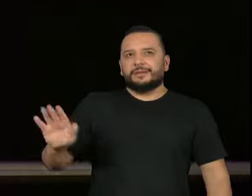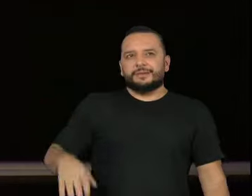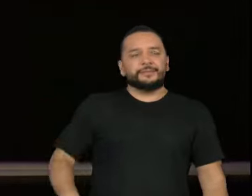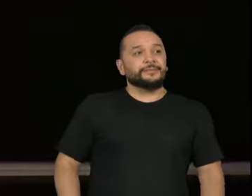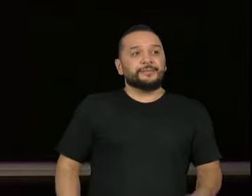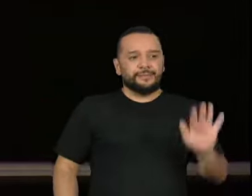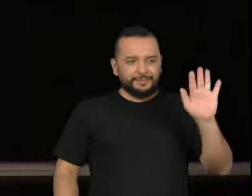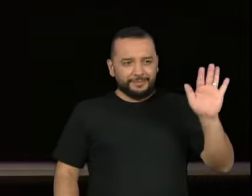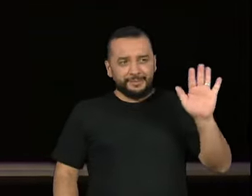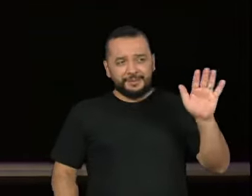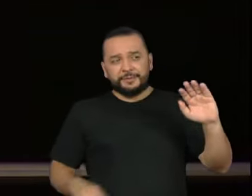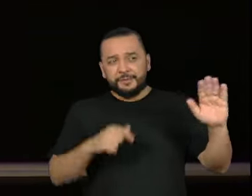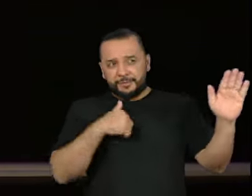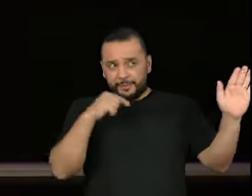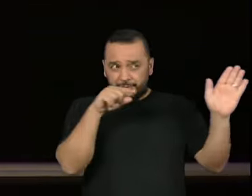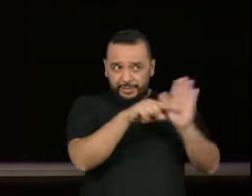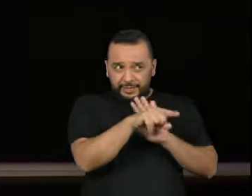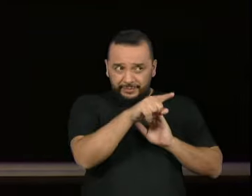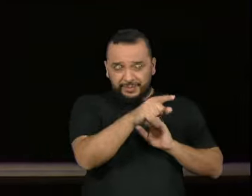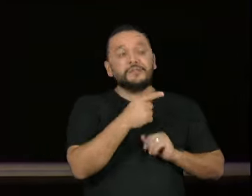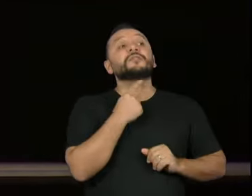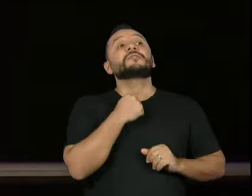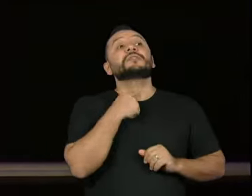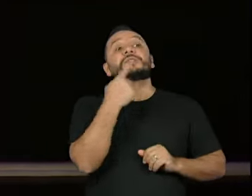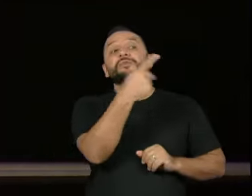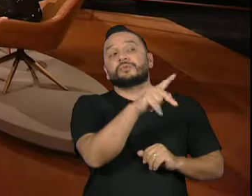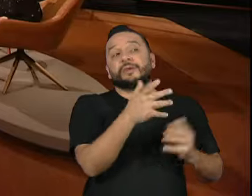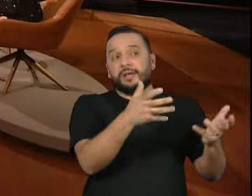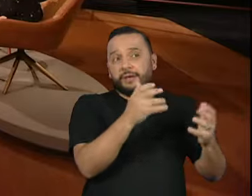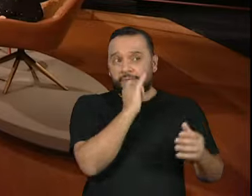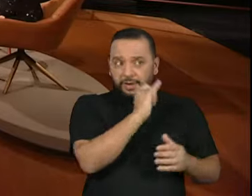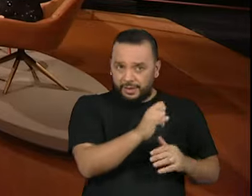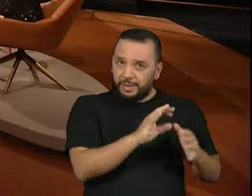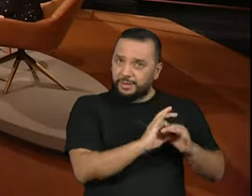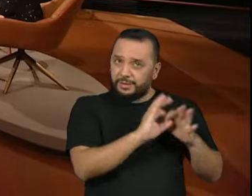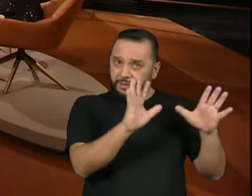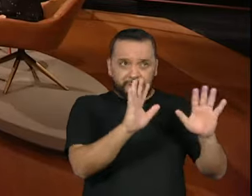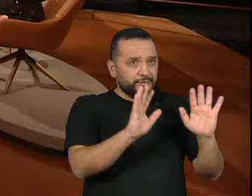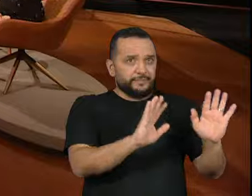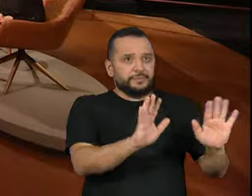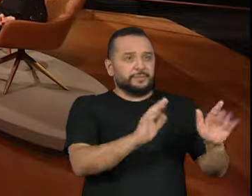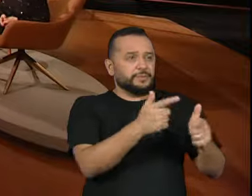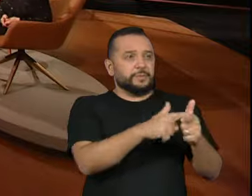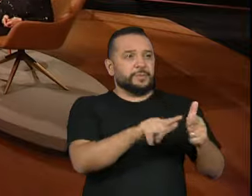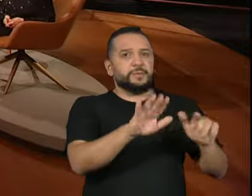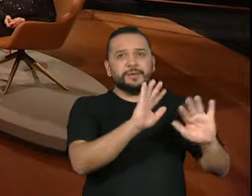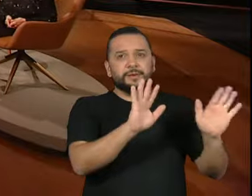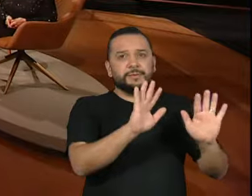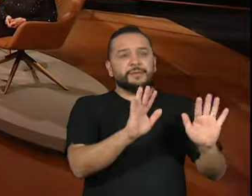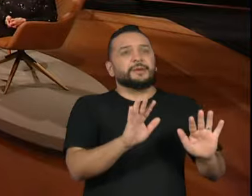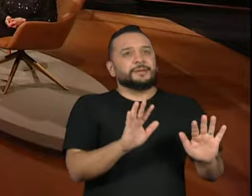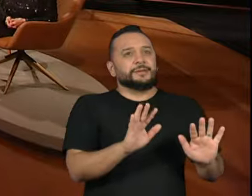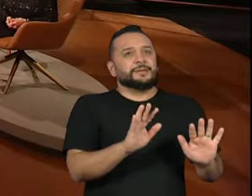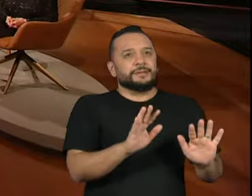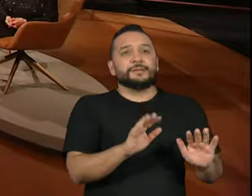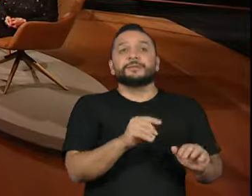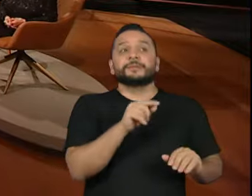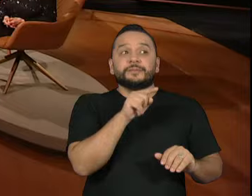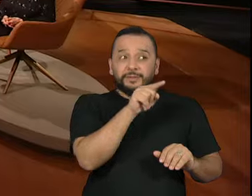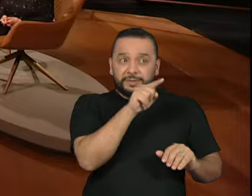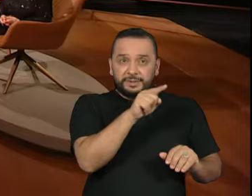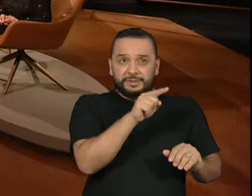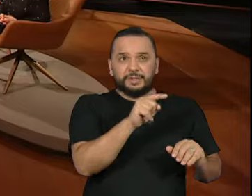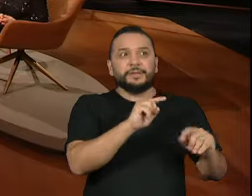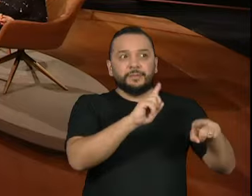vou tocar num assunto que, se você quiser falar, você fala. Se você não quiser, Claro, tudo bem, a eu nossa adoro amizade continua igual. Mas você me conta